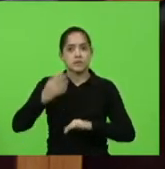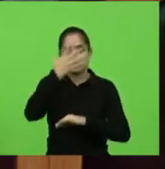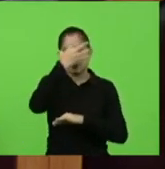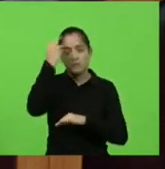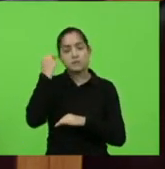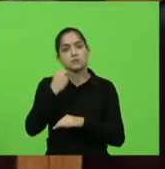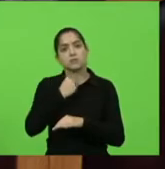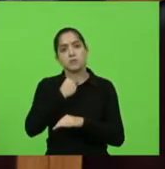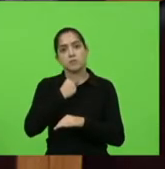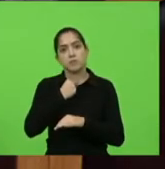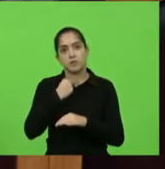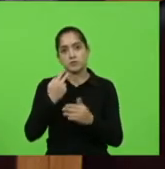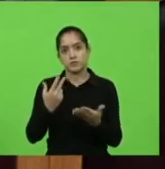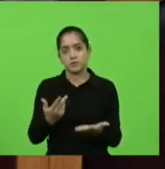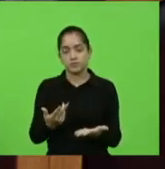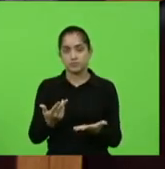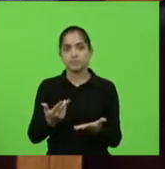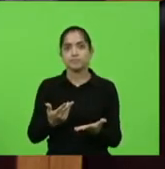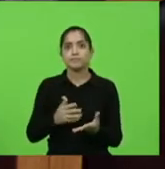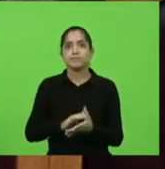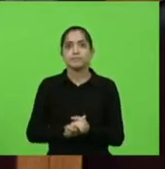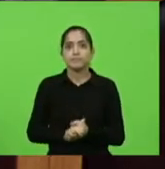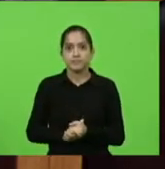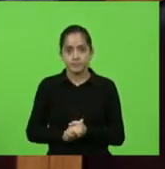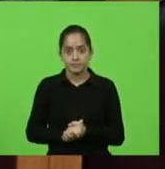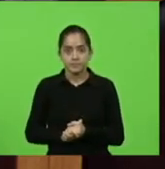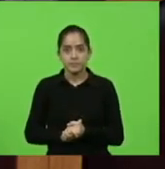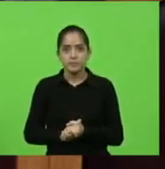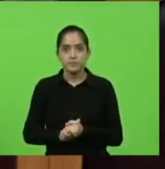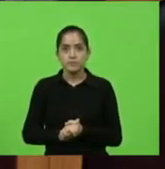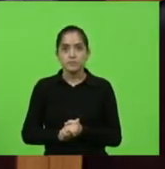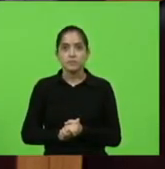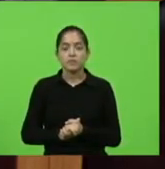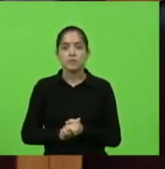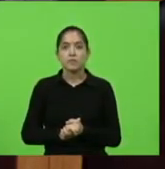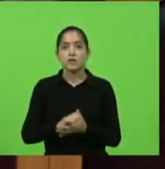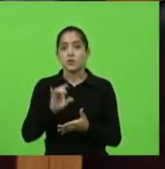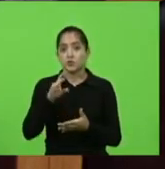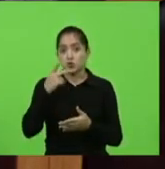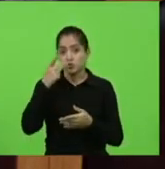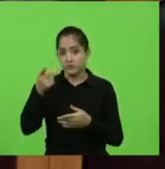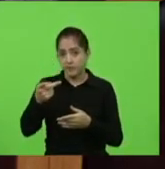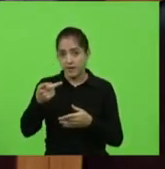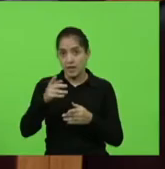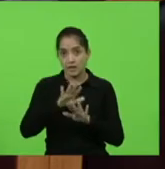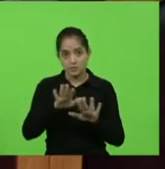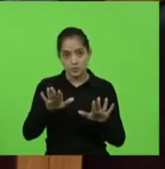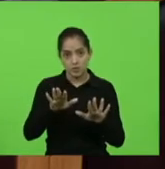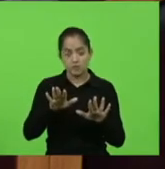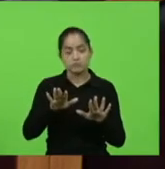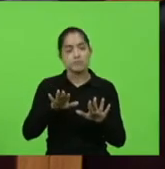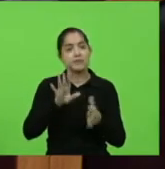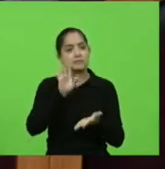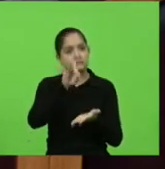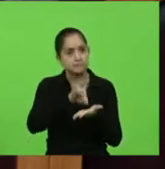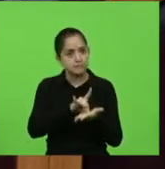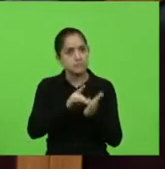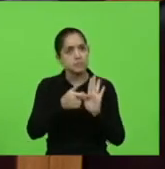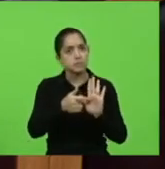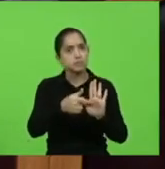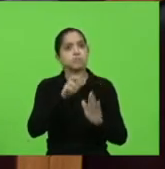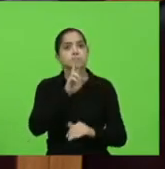E não podemos ter uma reação só de falação. Nós temos reação de concreto, mostrar